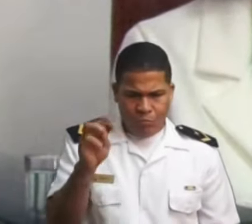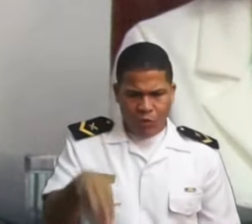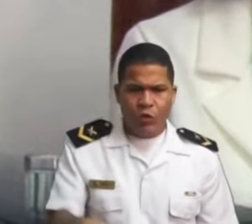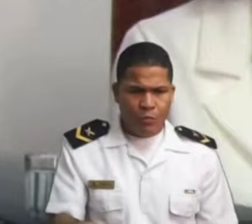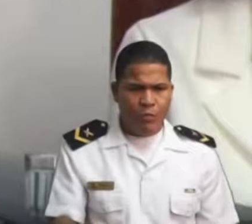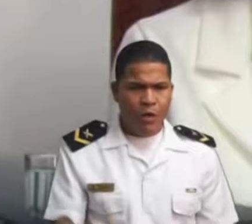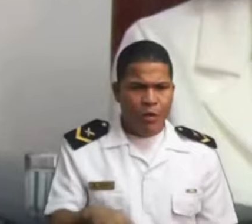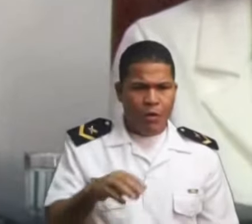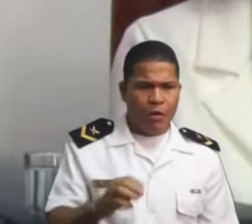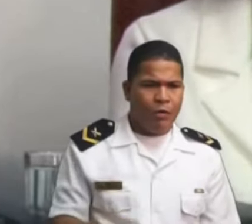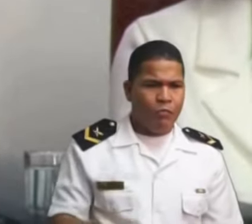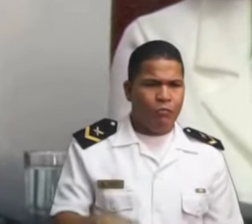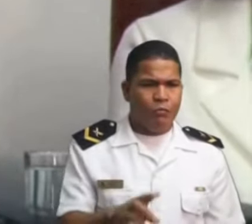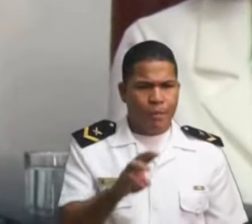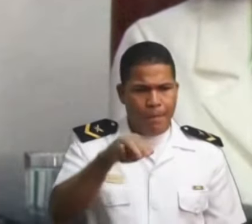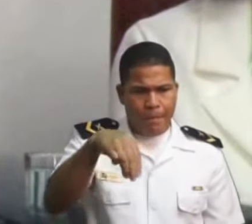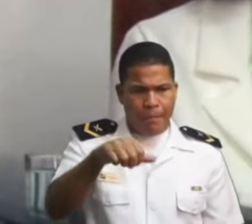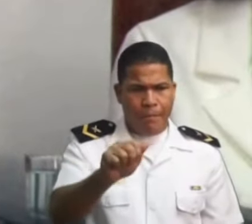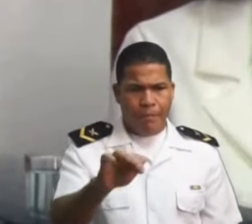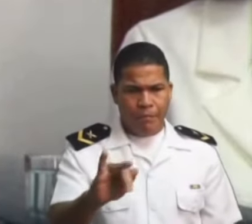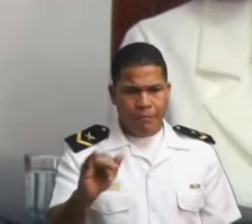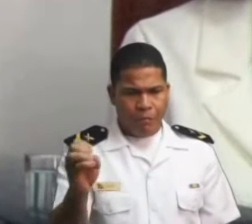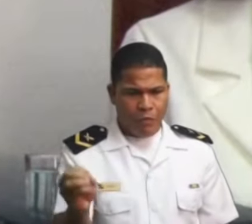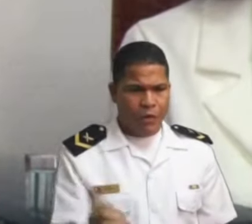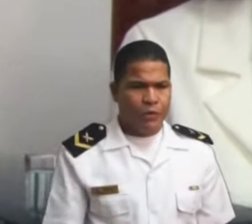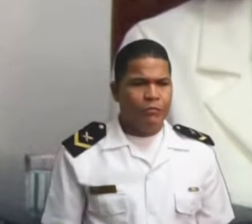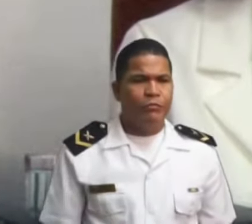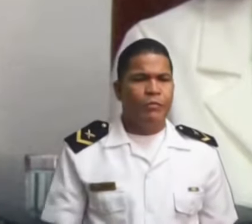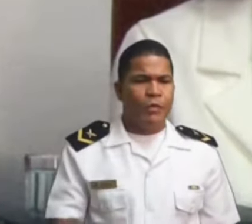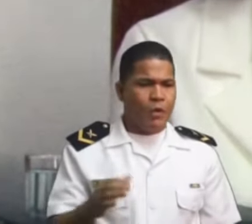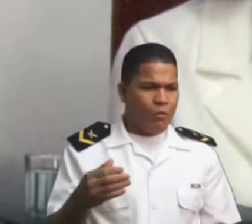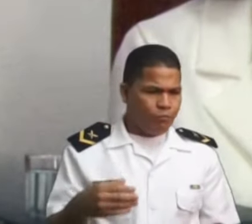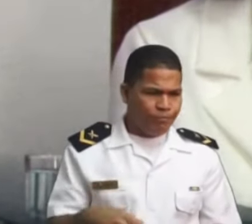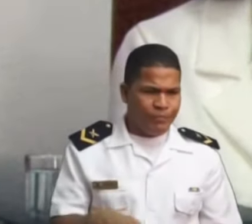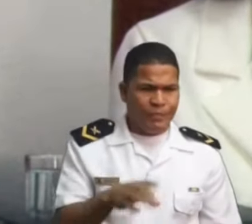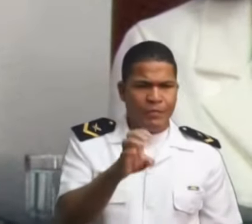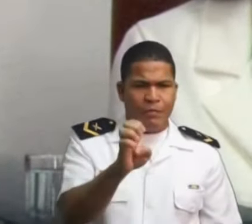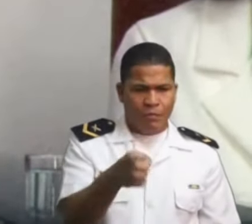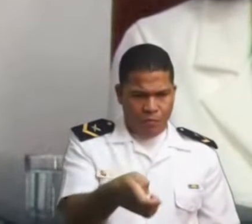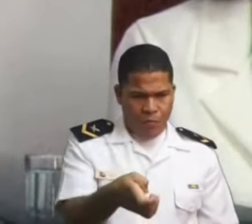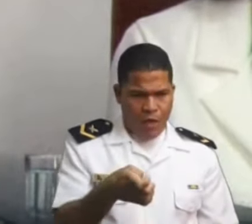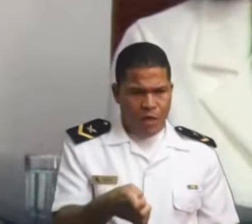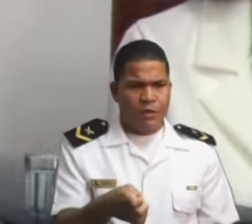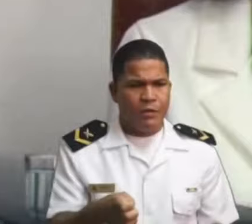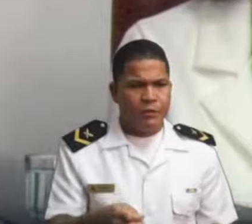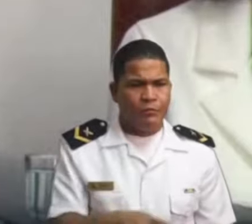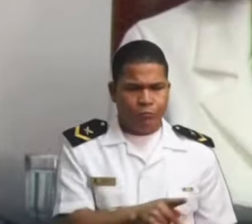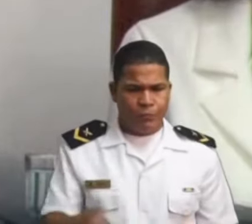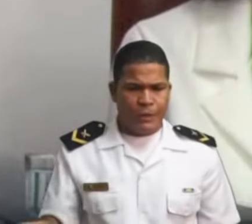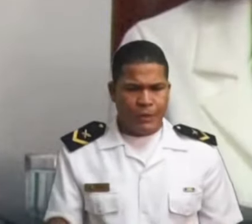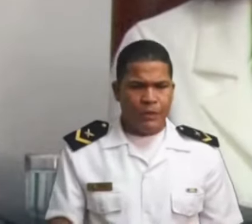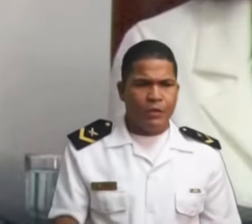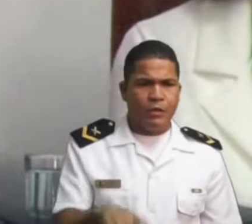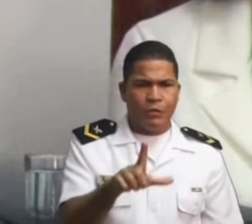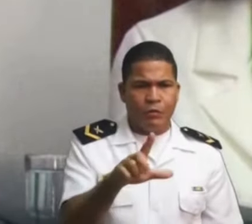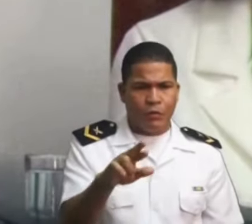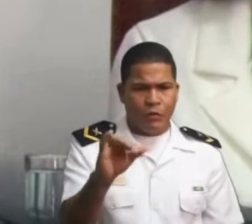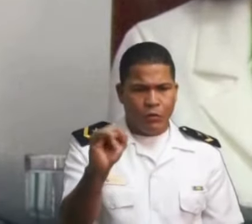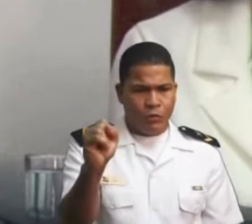senhor ex-presidente do Tribunal Marítimo, vice-almirante Luiz Augusto Correia; o